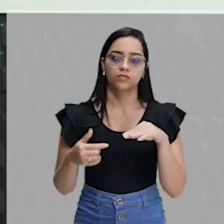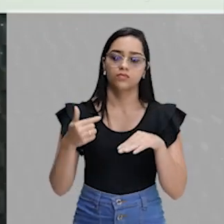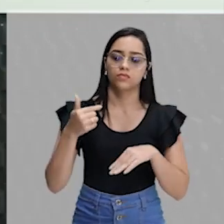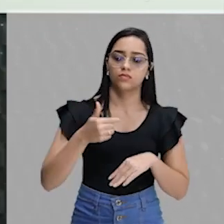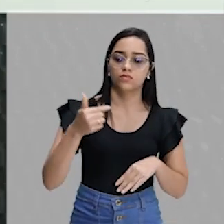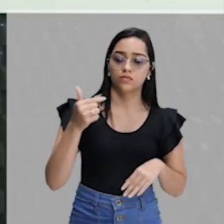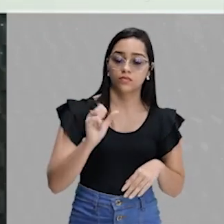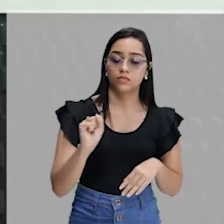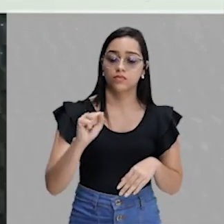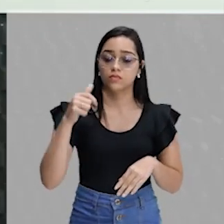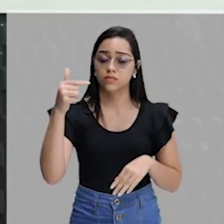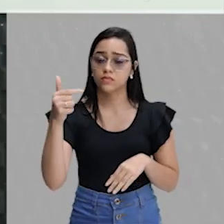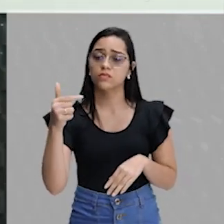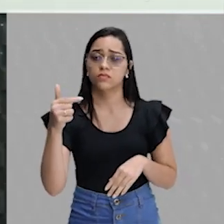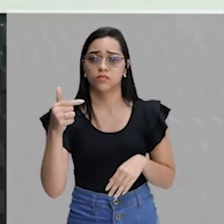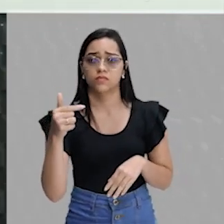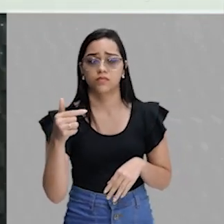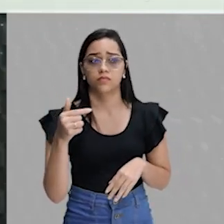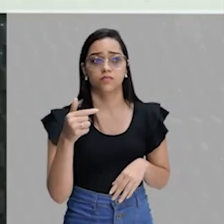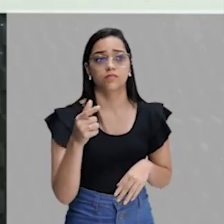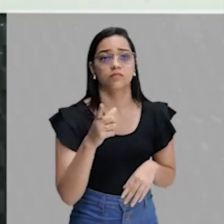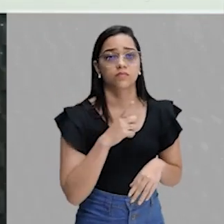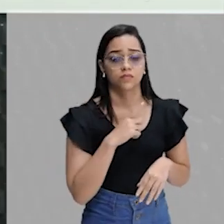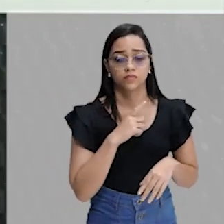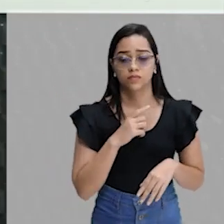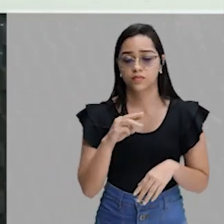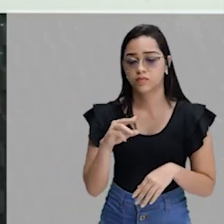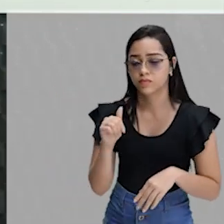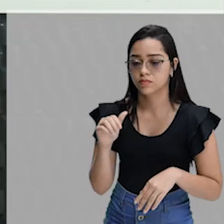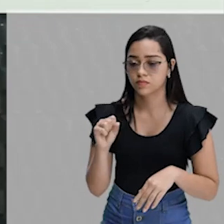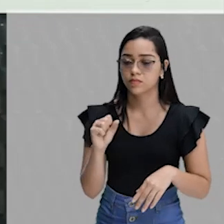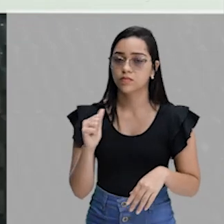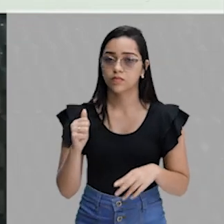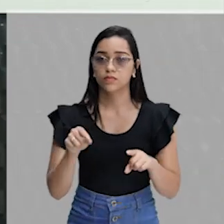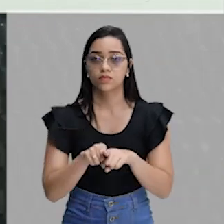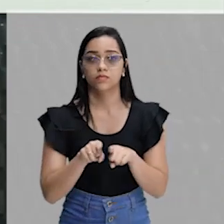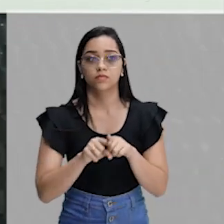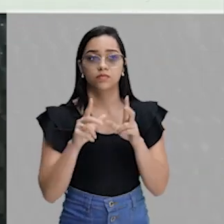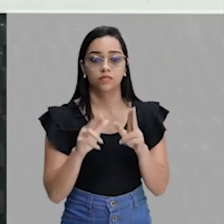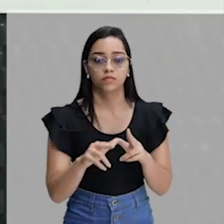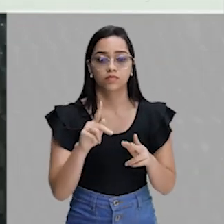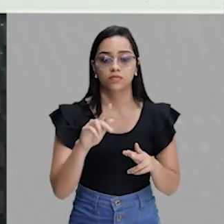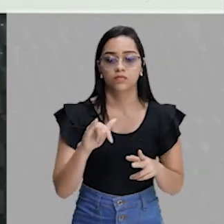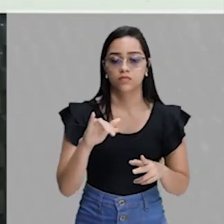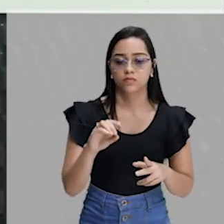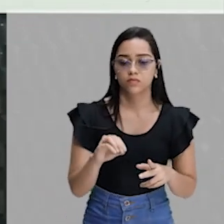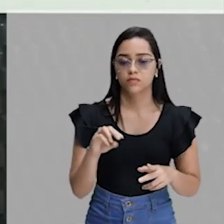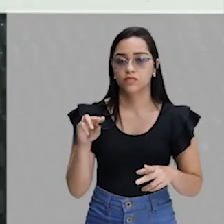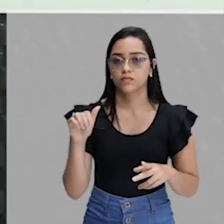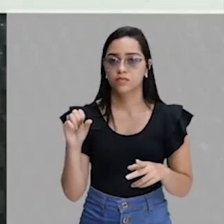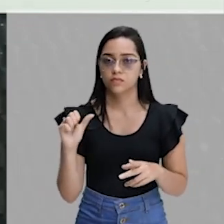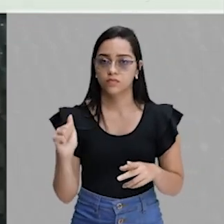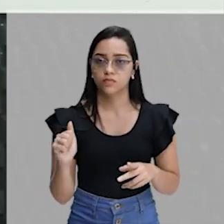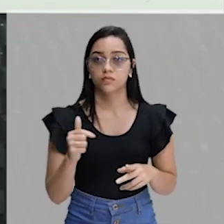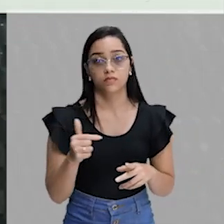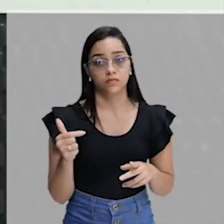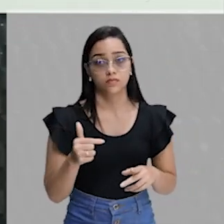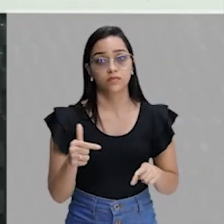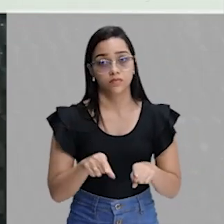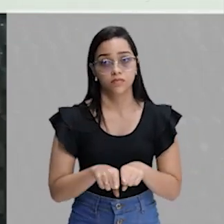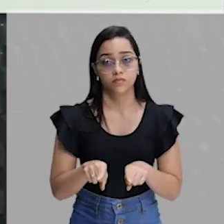segundo ao quadrado, certo? Eu extraindo uma massa aqui, do massa ao quadrado, fica quilo, massa sobre segundo ao